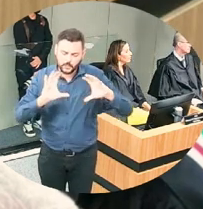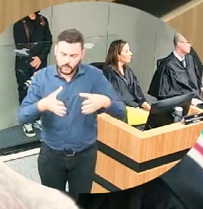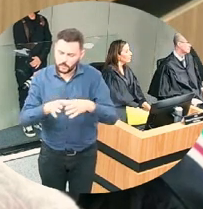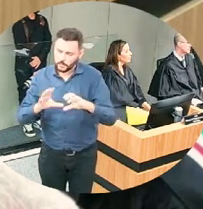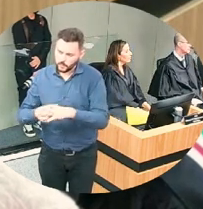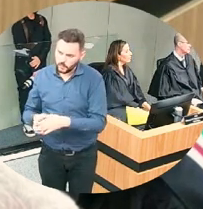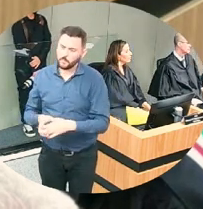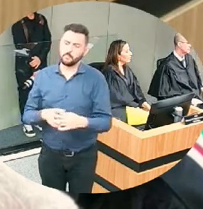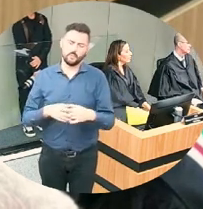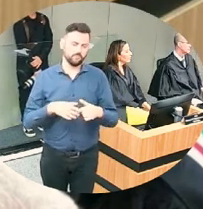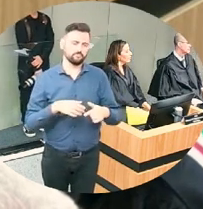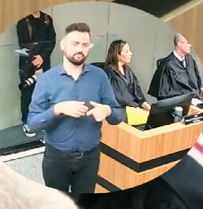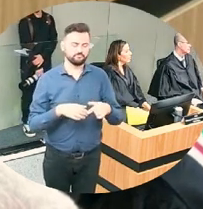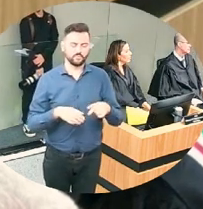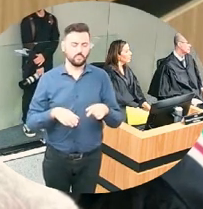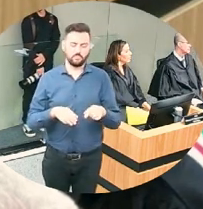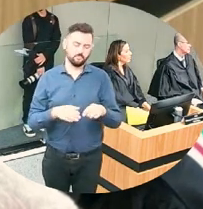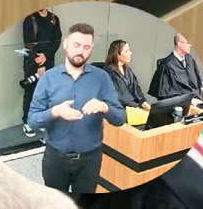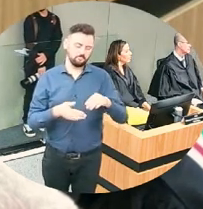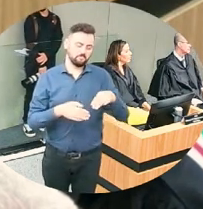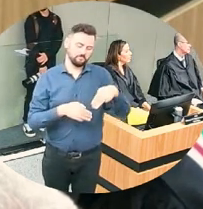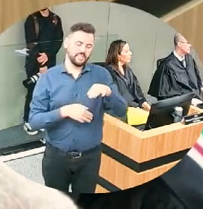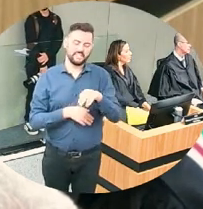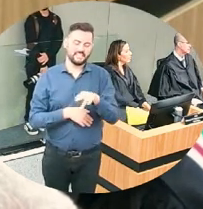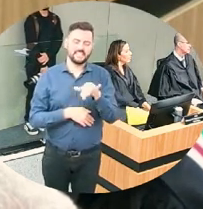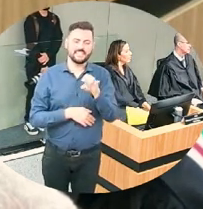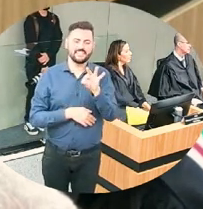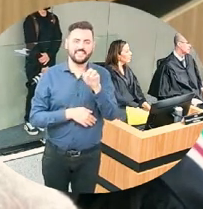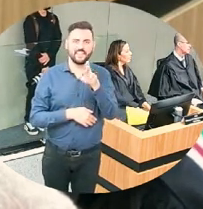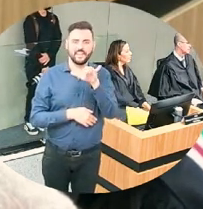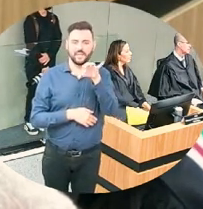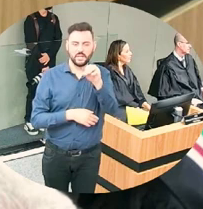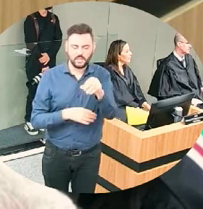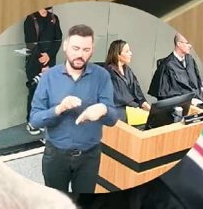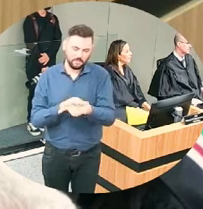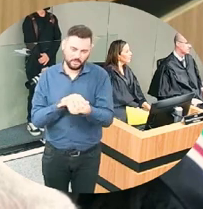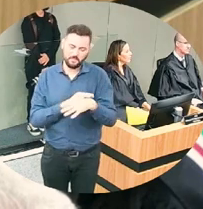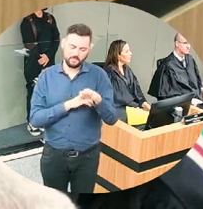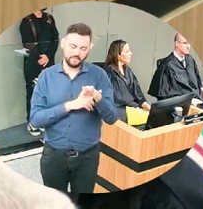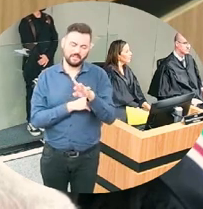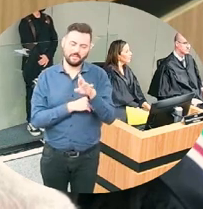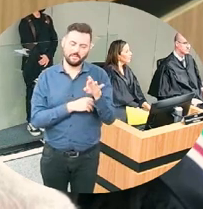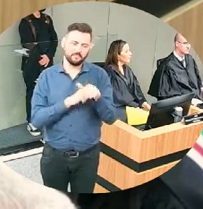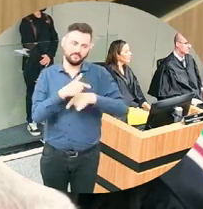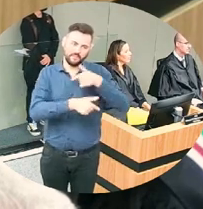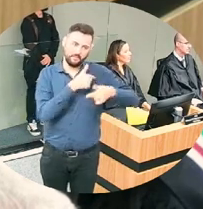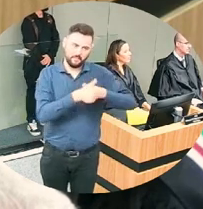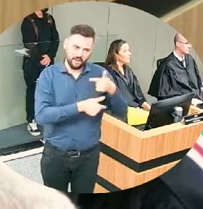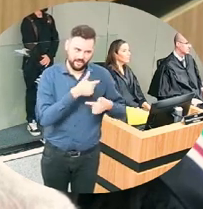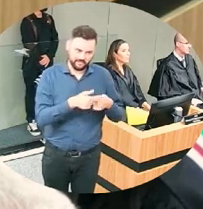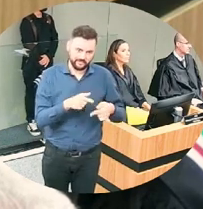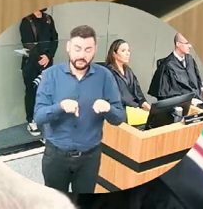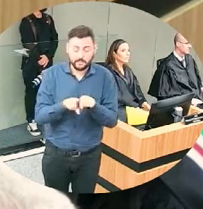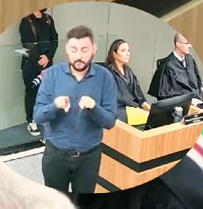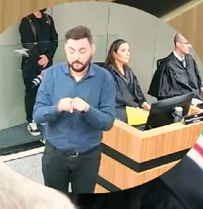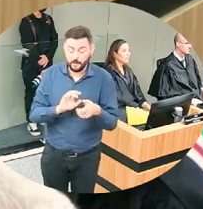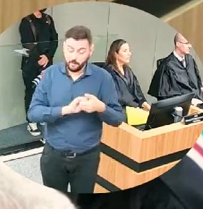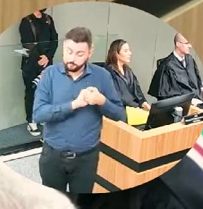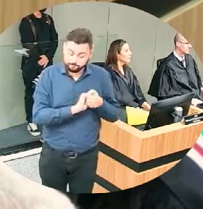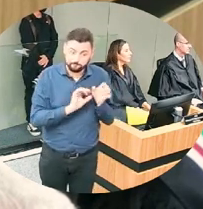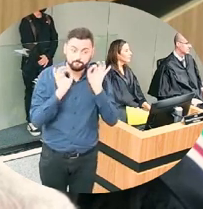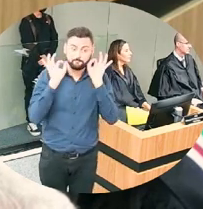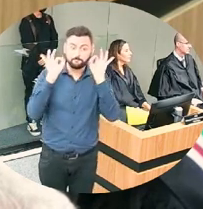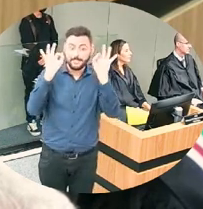Ministério Público do Trabalho de Santa Catarina e quero também fazer uma saudação especial ao Dr Elton Antônio